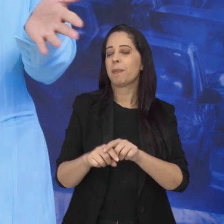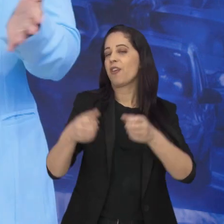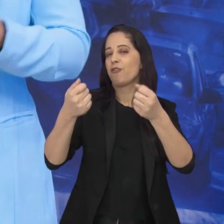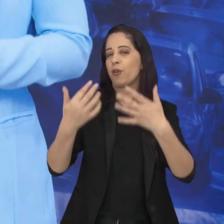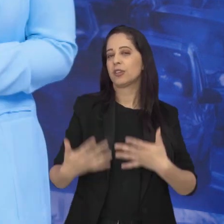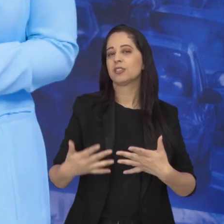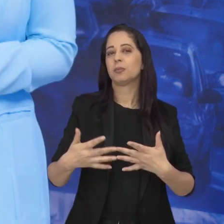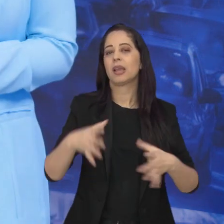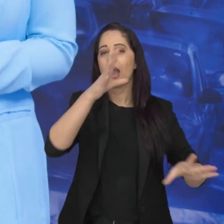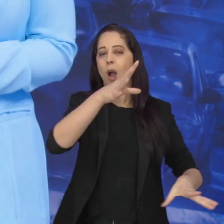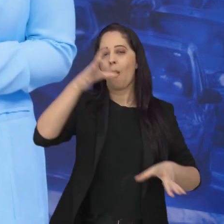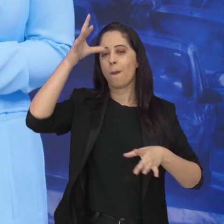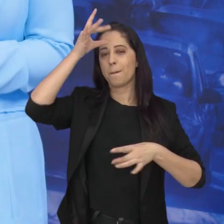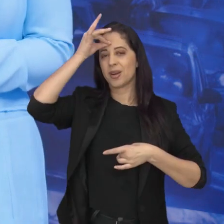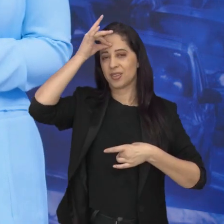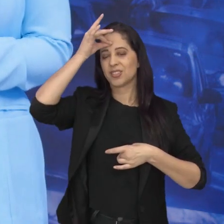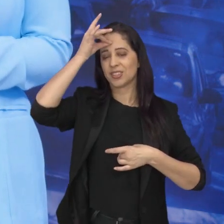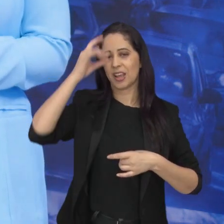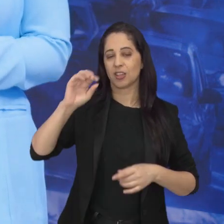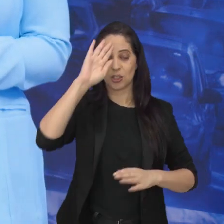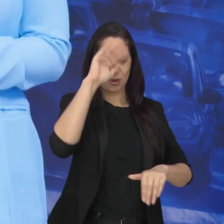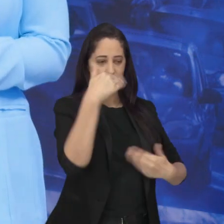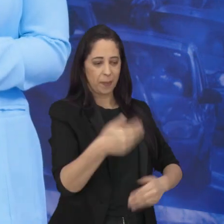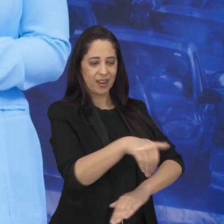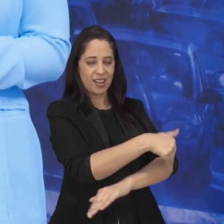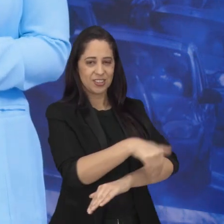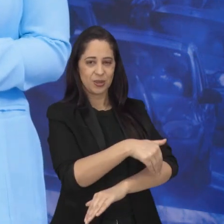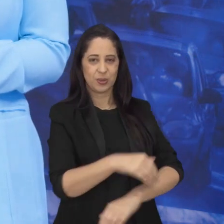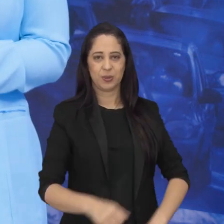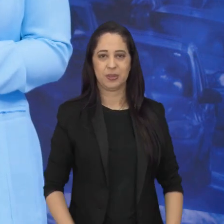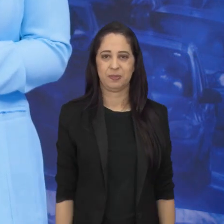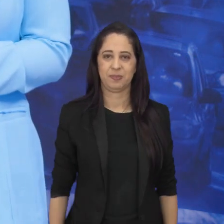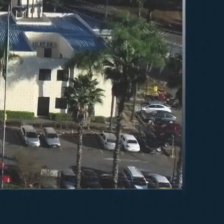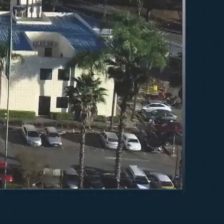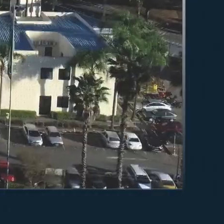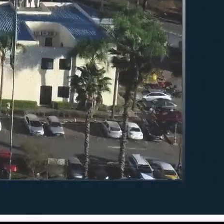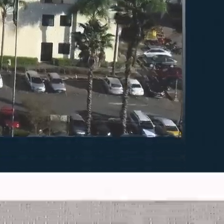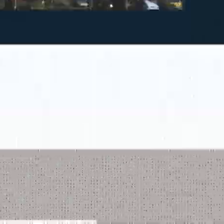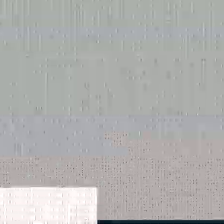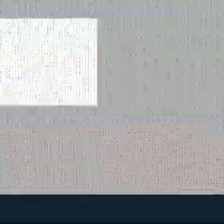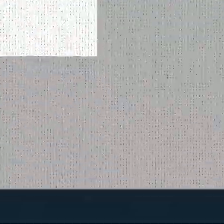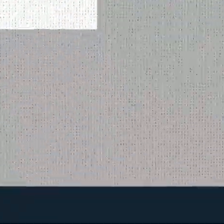personagem que dá nome a essa importante via da cidade. É já já.